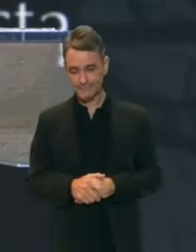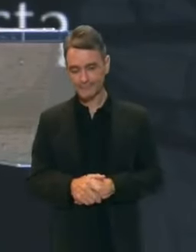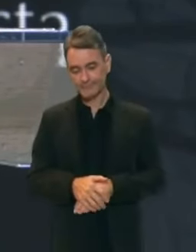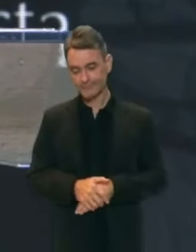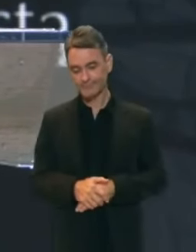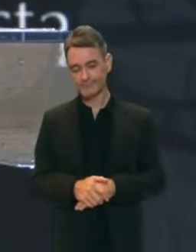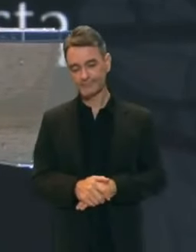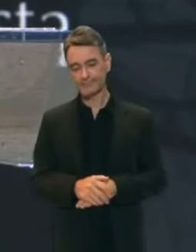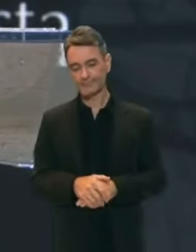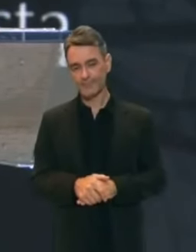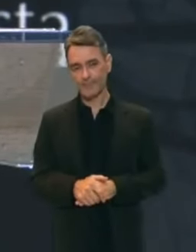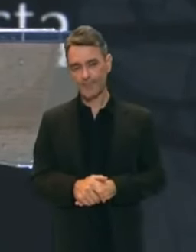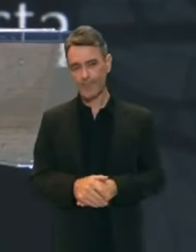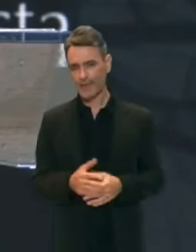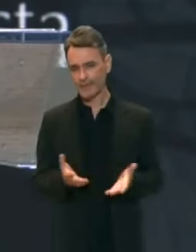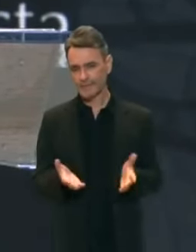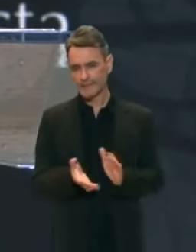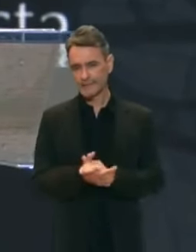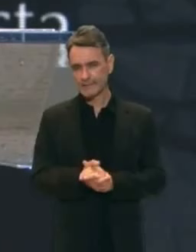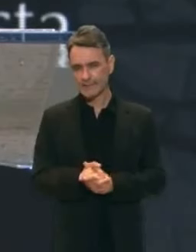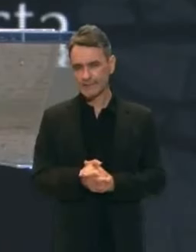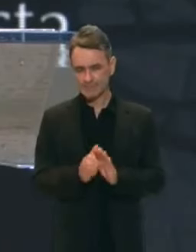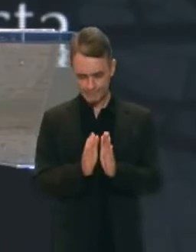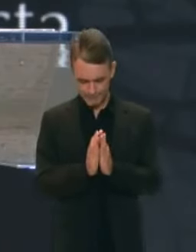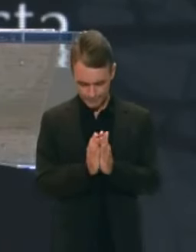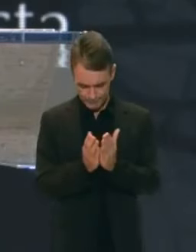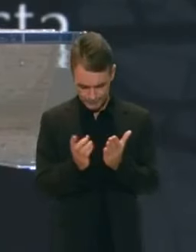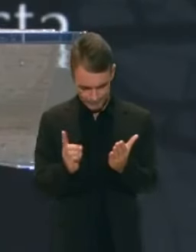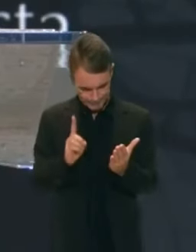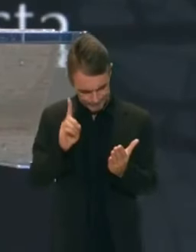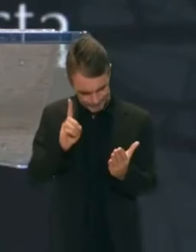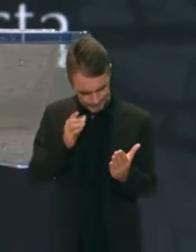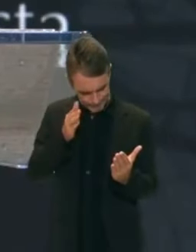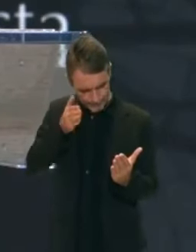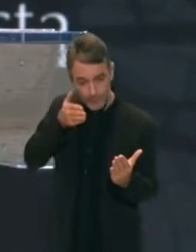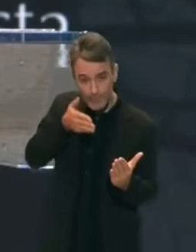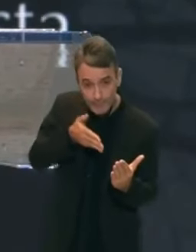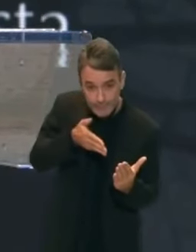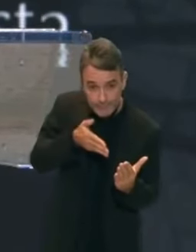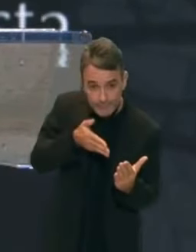será que você está se focando na palavra de Deus?